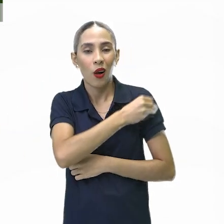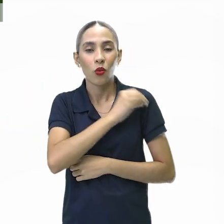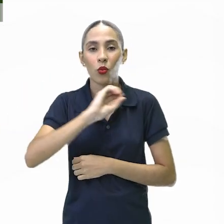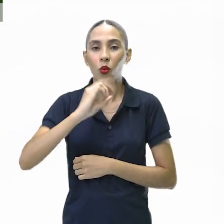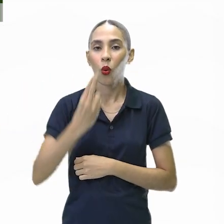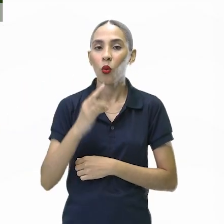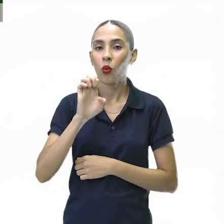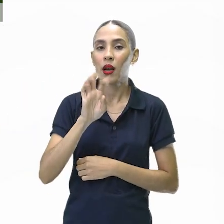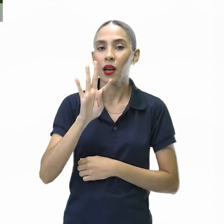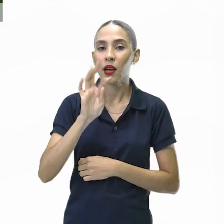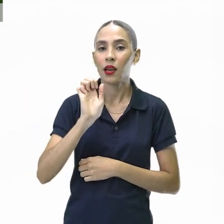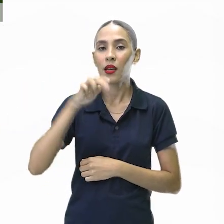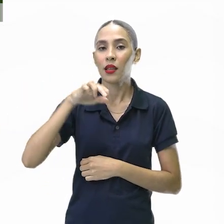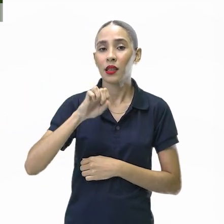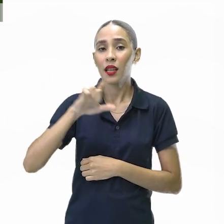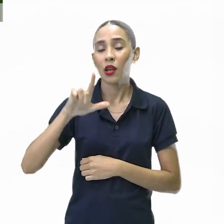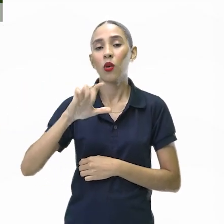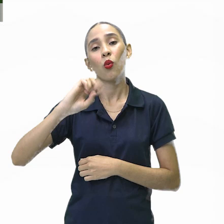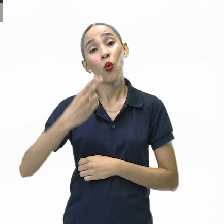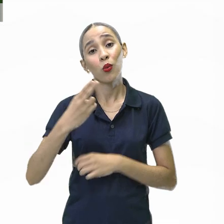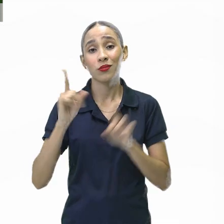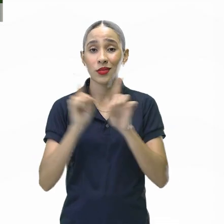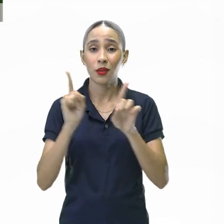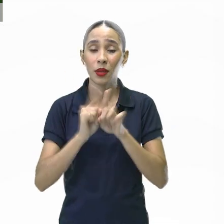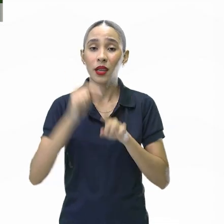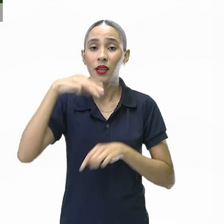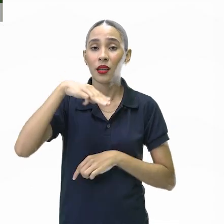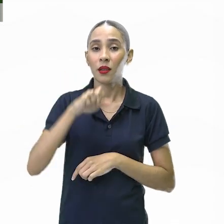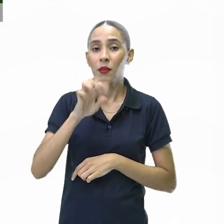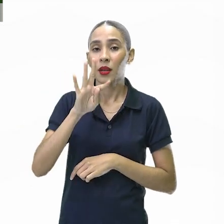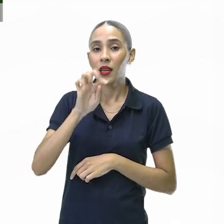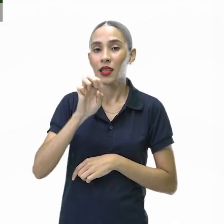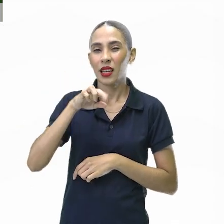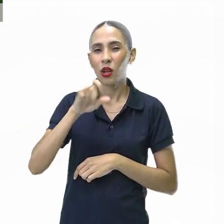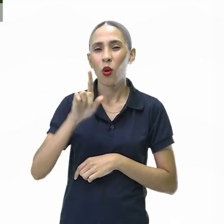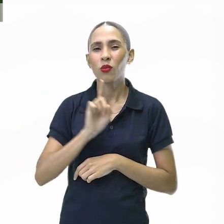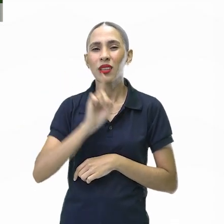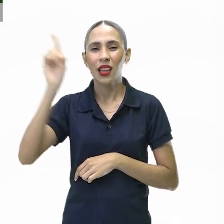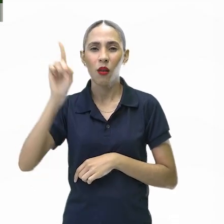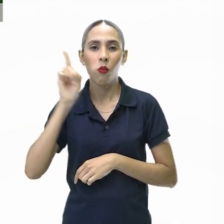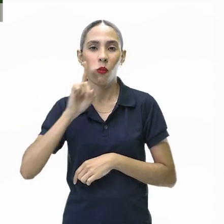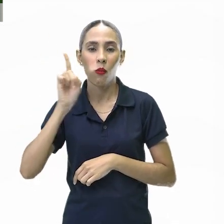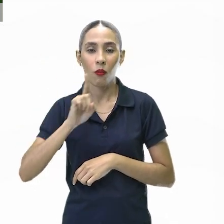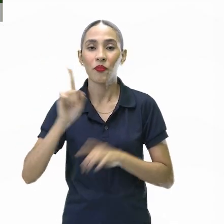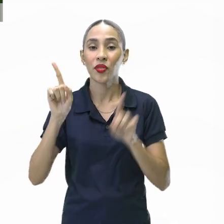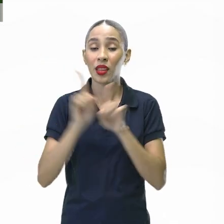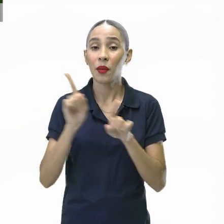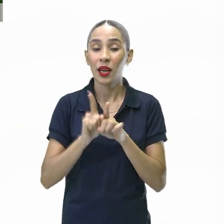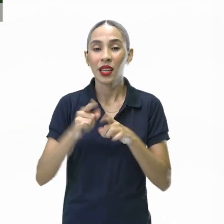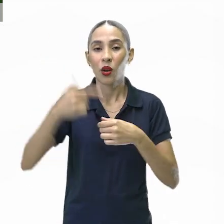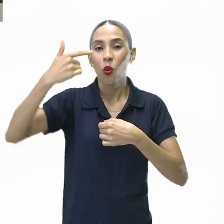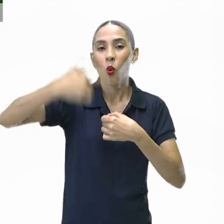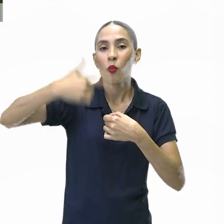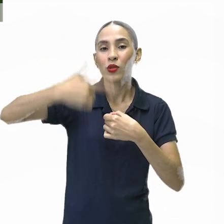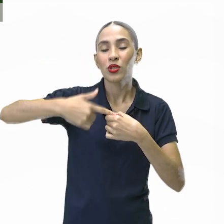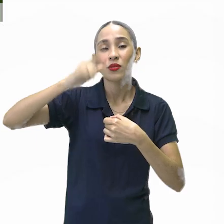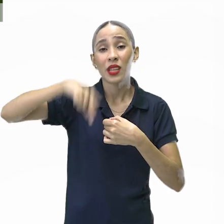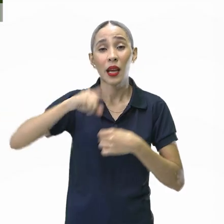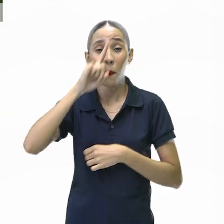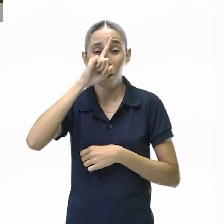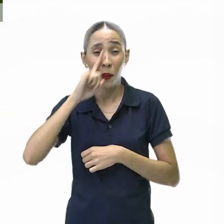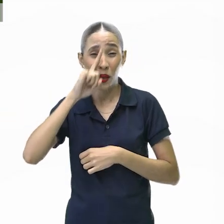etanol, né? Ou até metanol, como é nos Estados Unidos, e esses combustíveis aí são